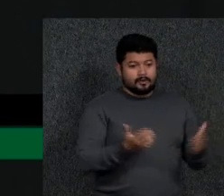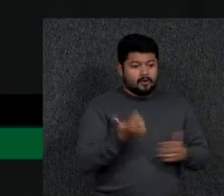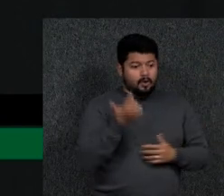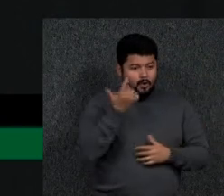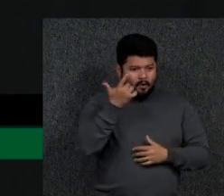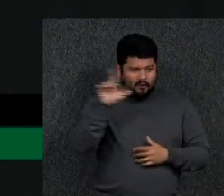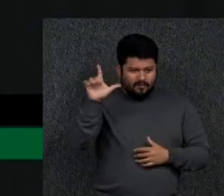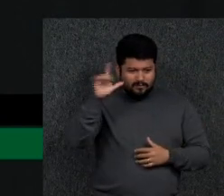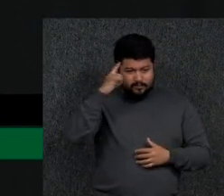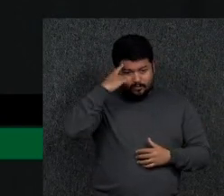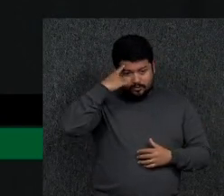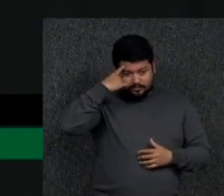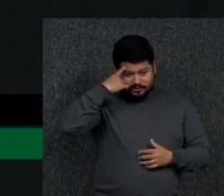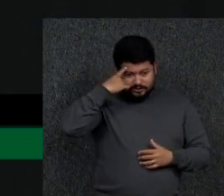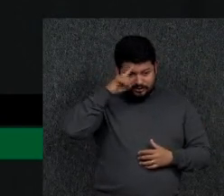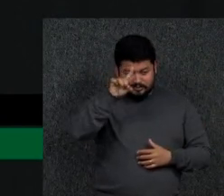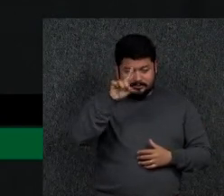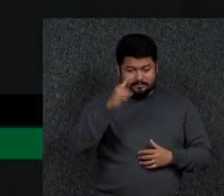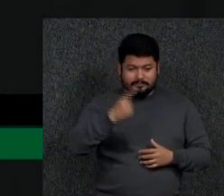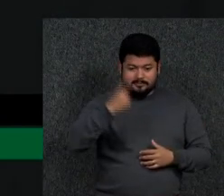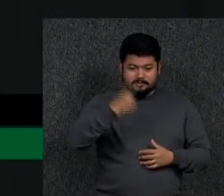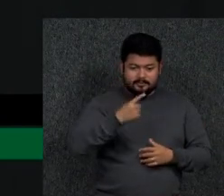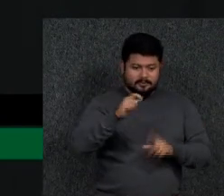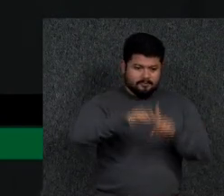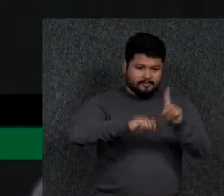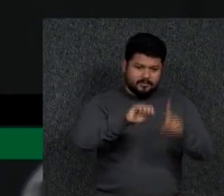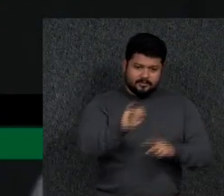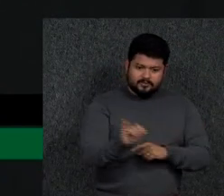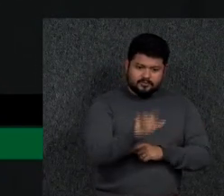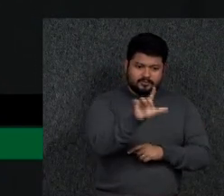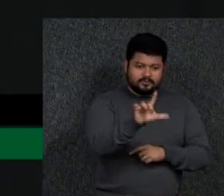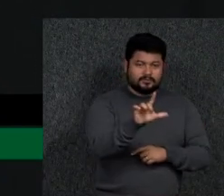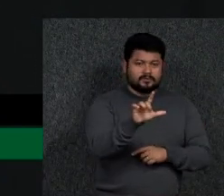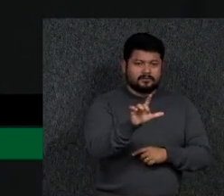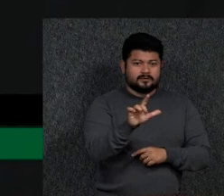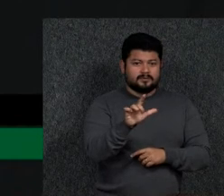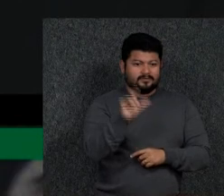chegou a 2.500%. Final do ano, foi isso.